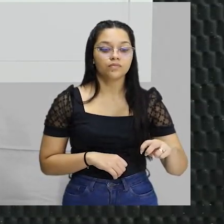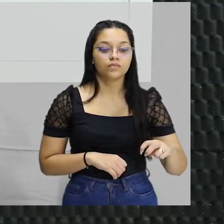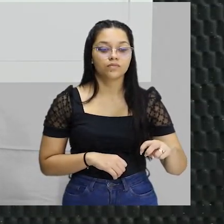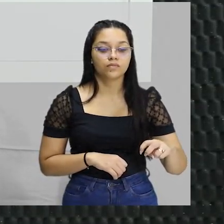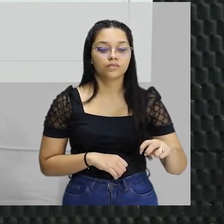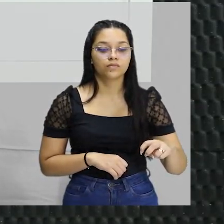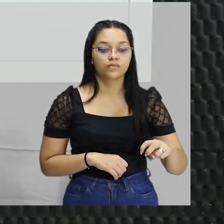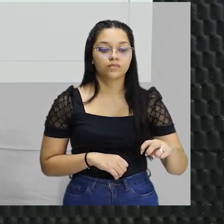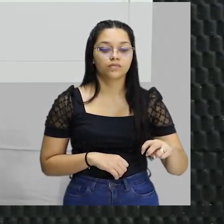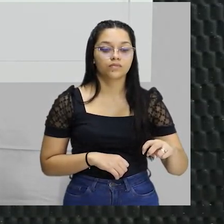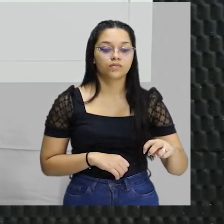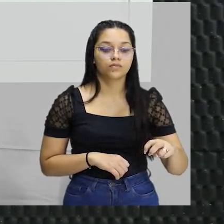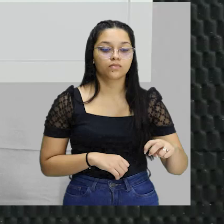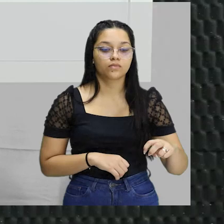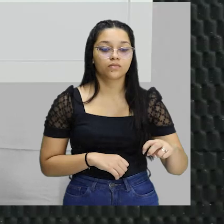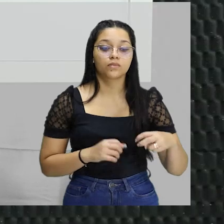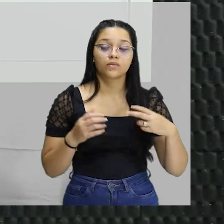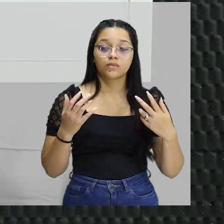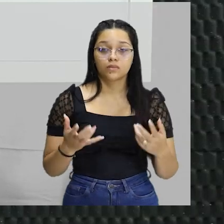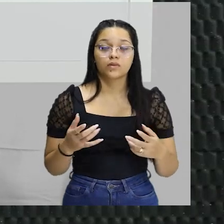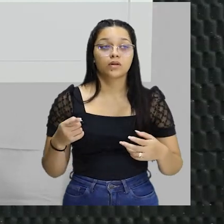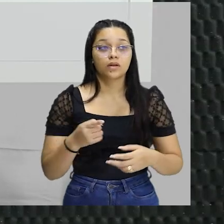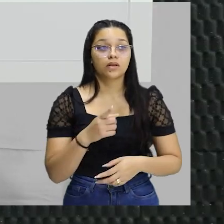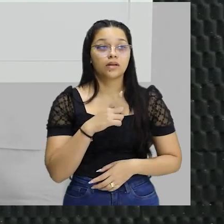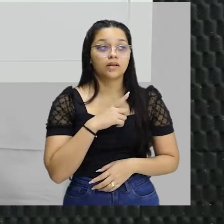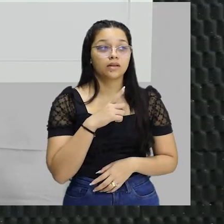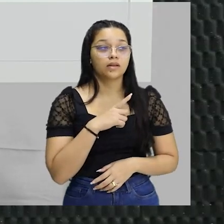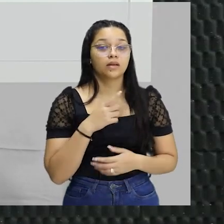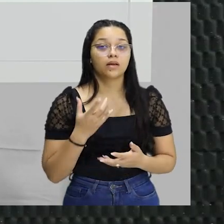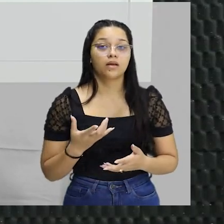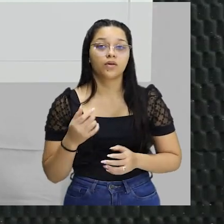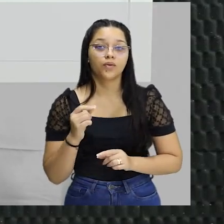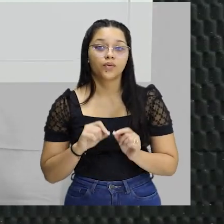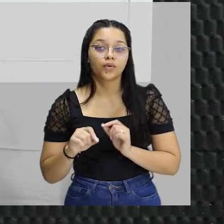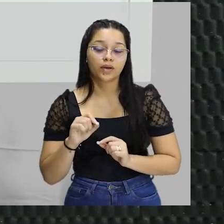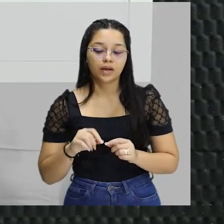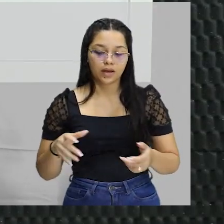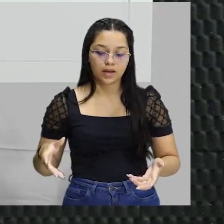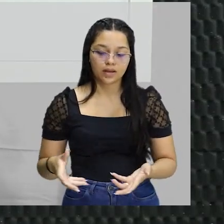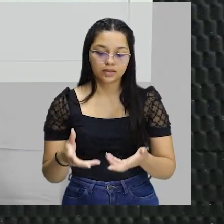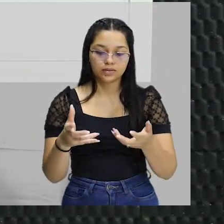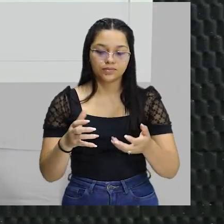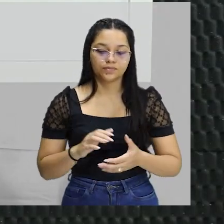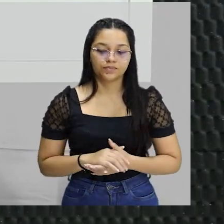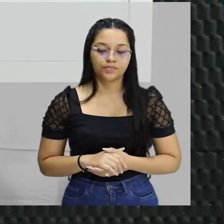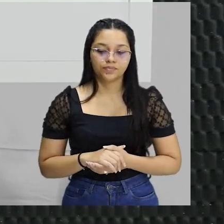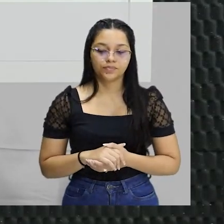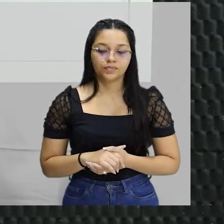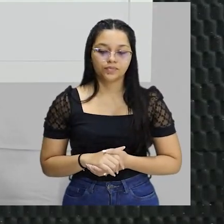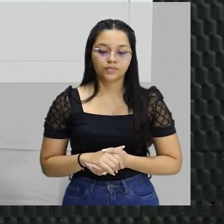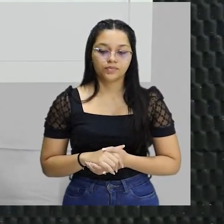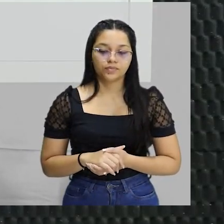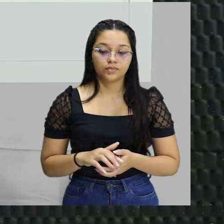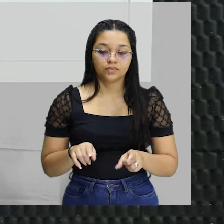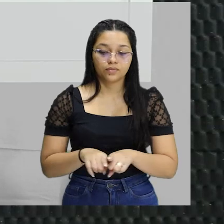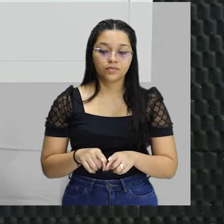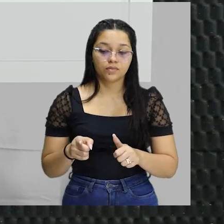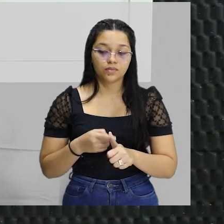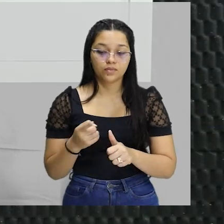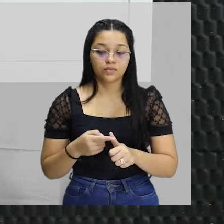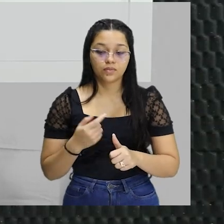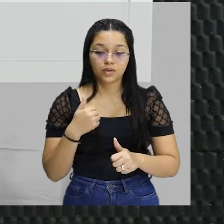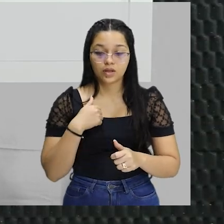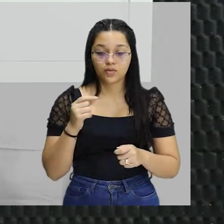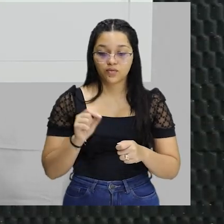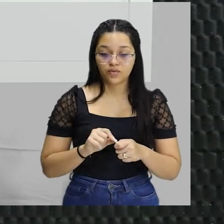N, certo? Então essa é a nossa reação, ok? A primeira coisa que eu vou ter que